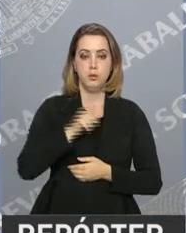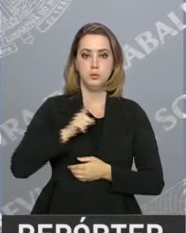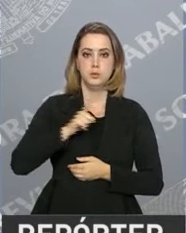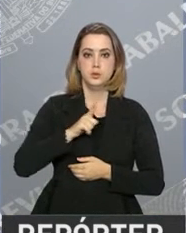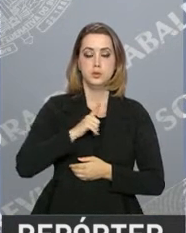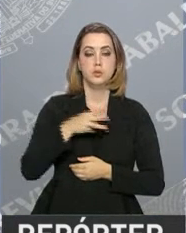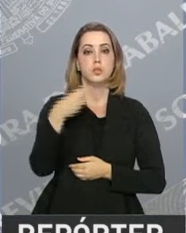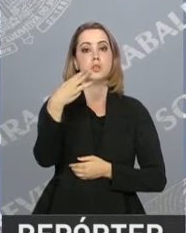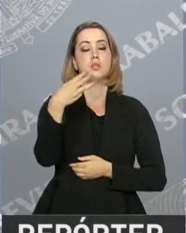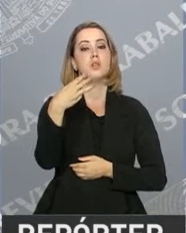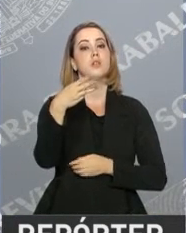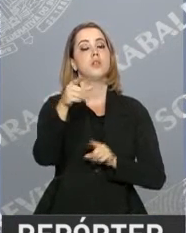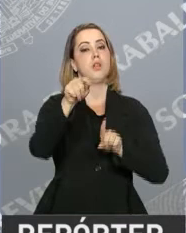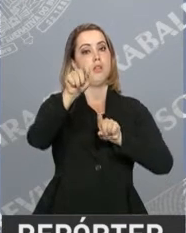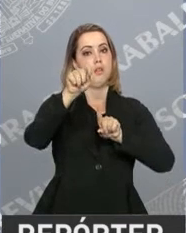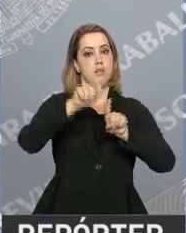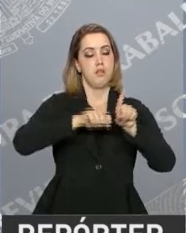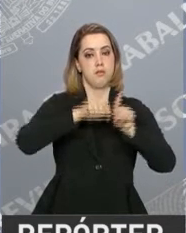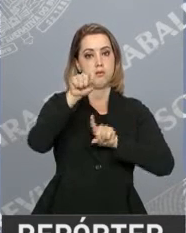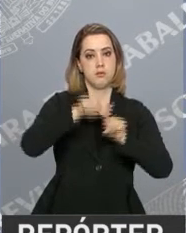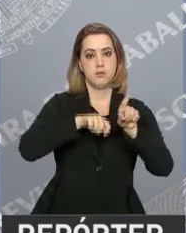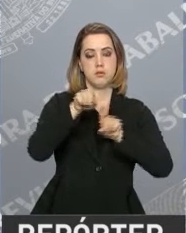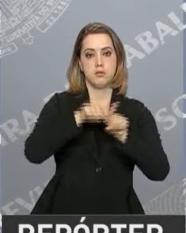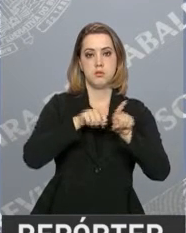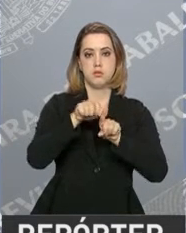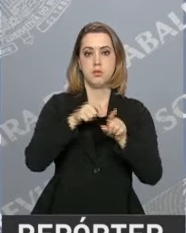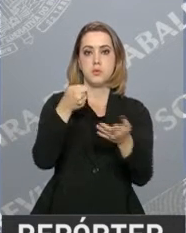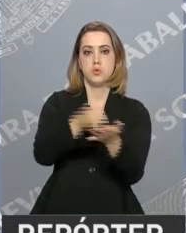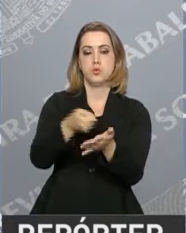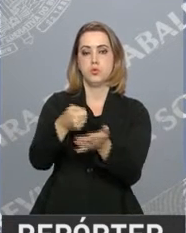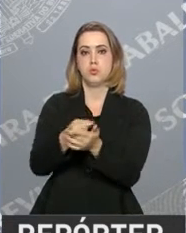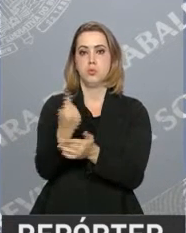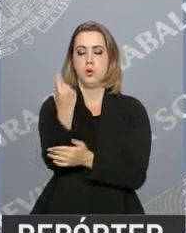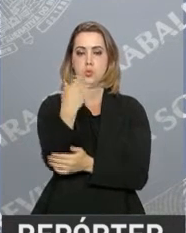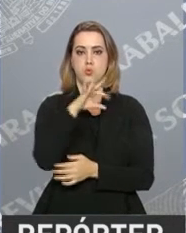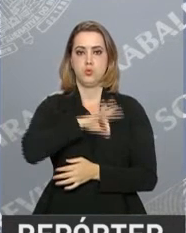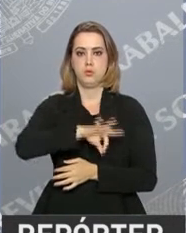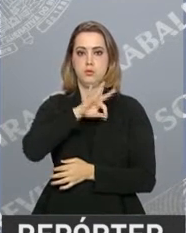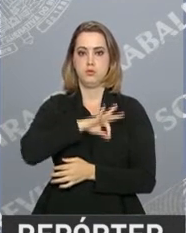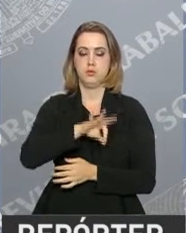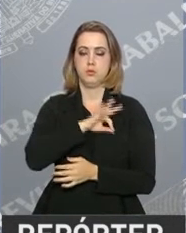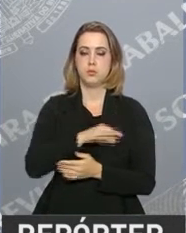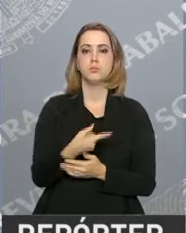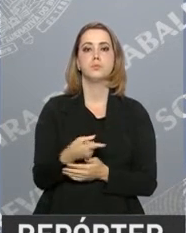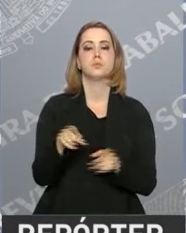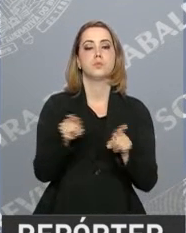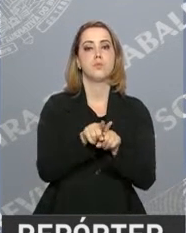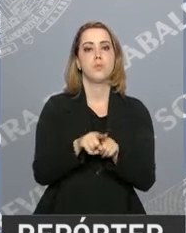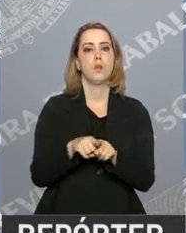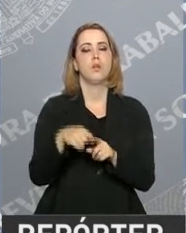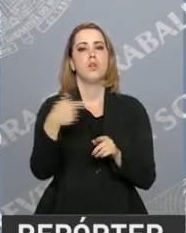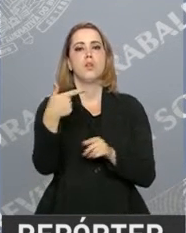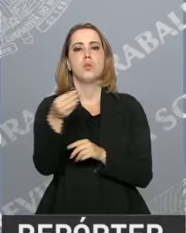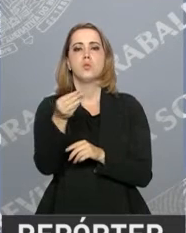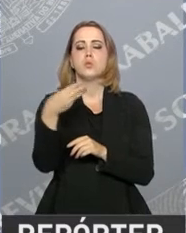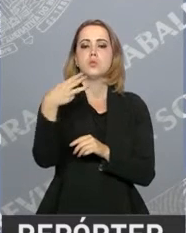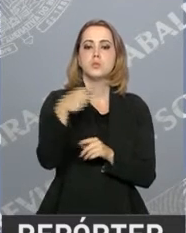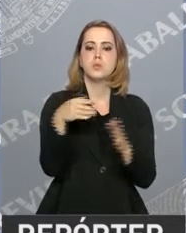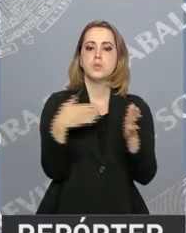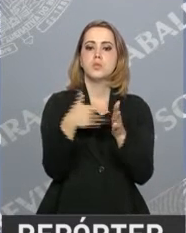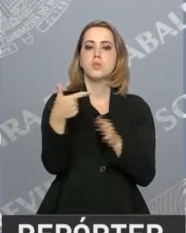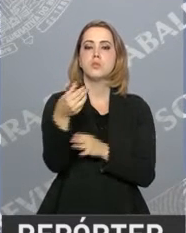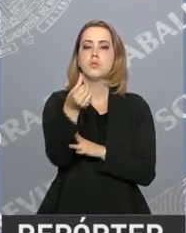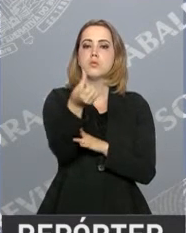até 3 parcelas de seguro-desemprego no valor de 1 salário mínimo cada. De 2013 a 2016,